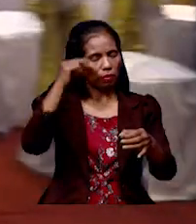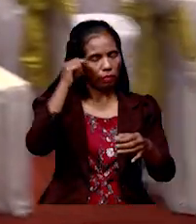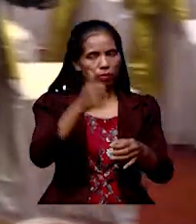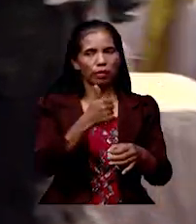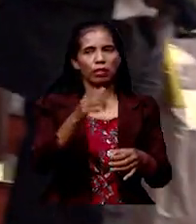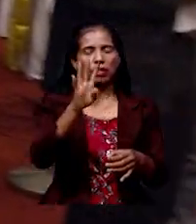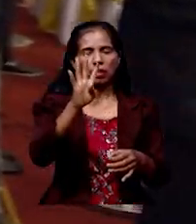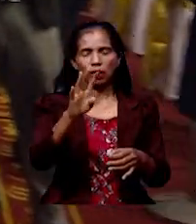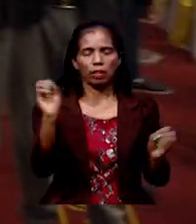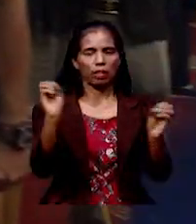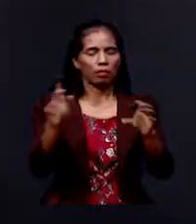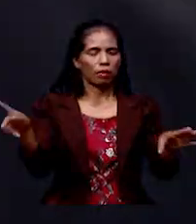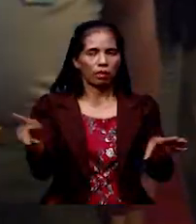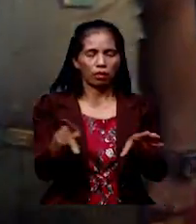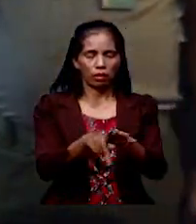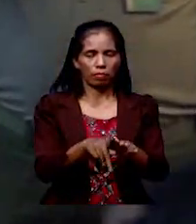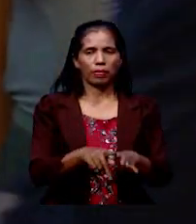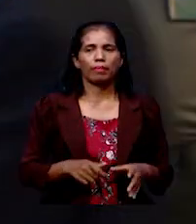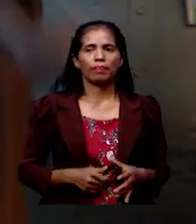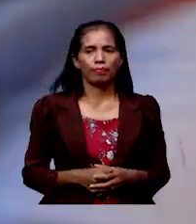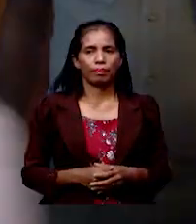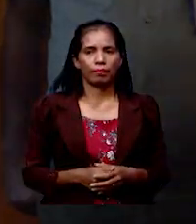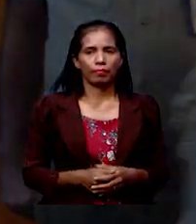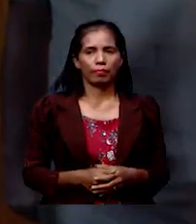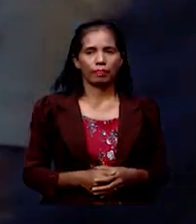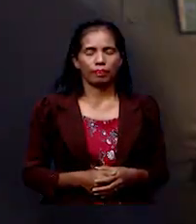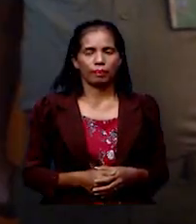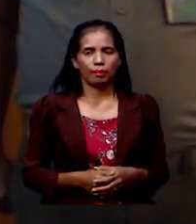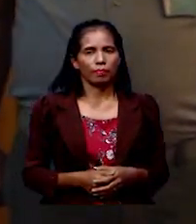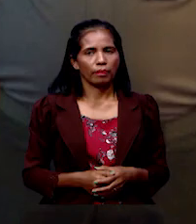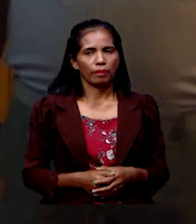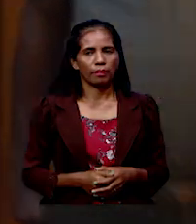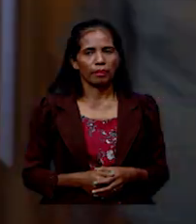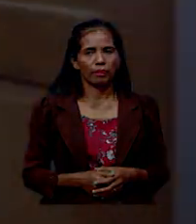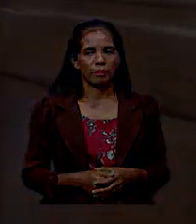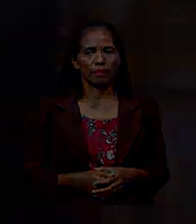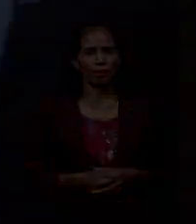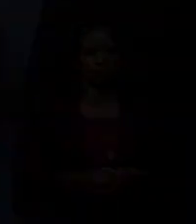Nainhat la participa e a cerimônia tomar de posse nei, Agustino da Costa, Benvinde Ximenes, GMN.